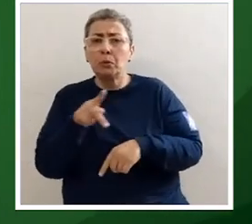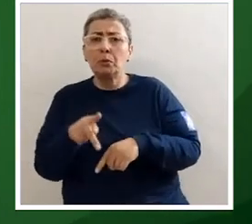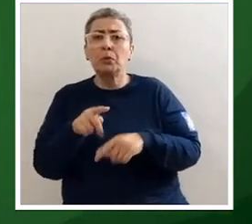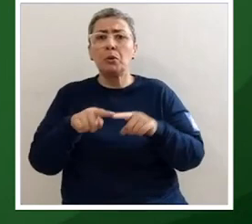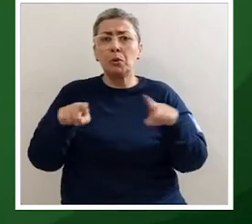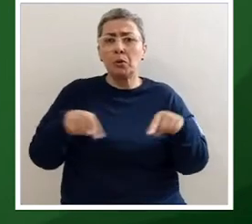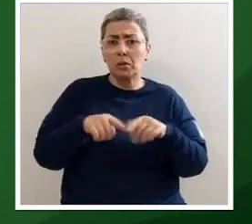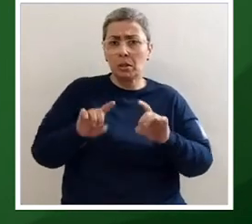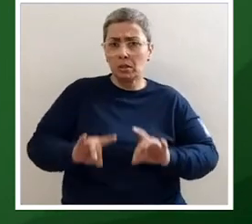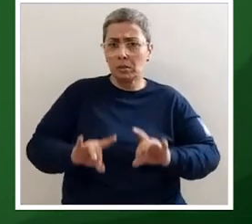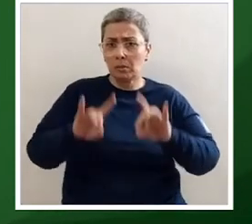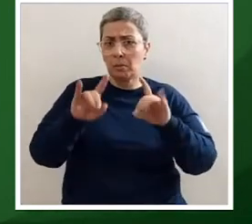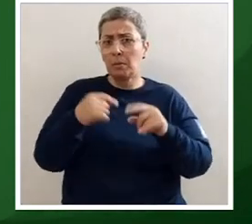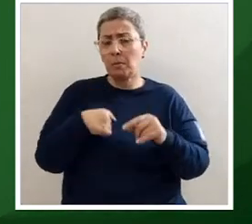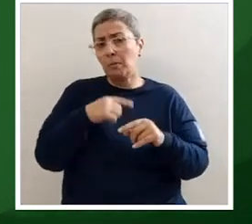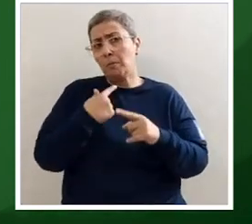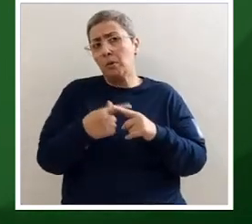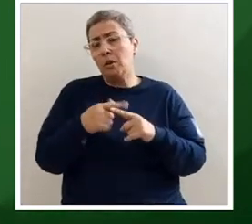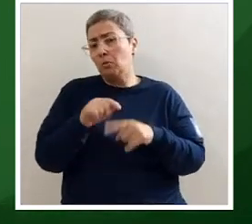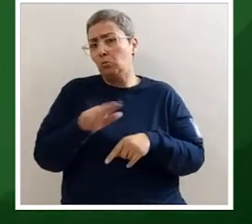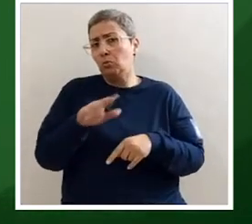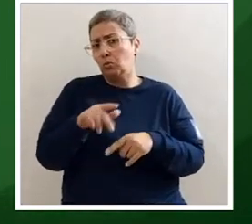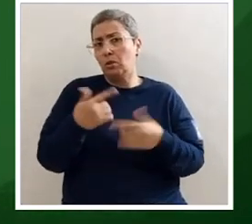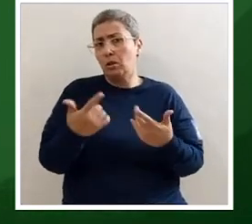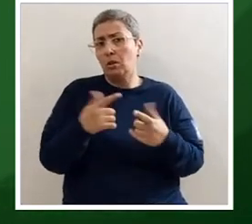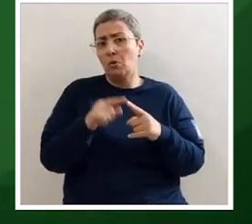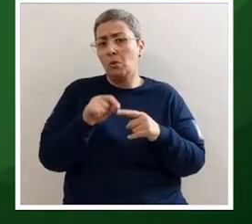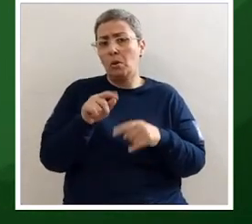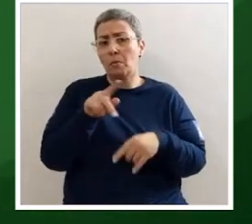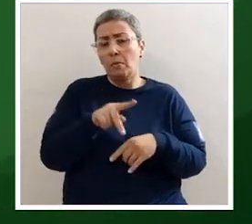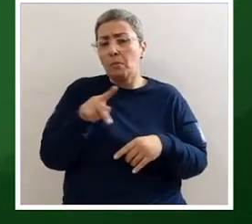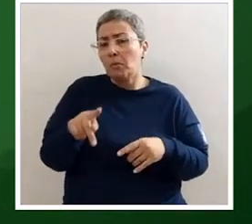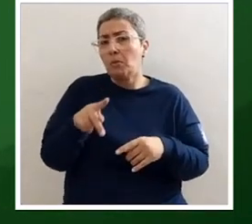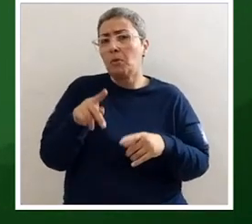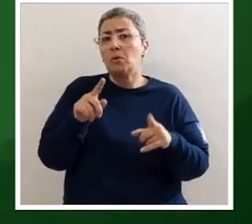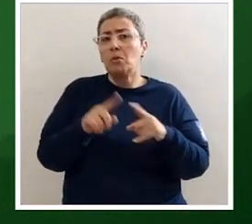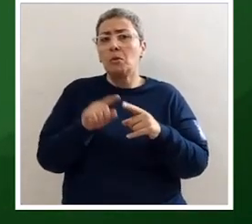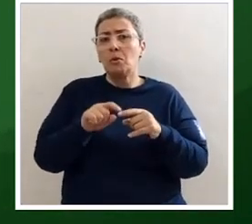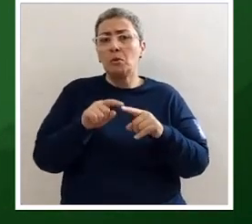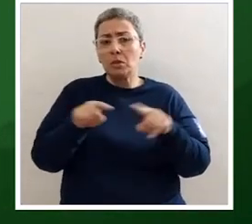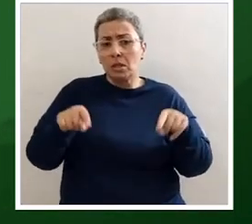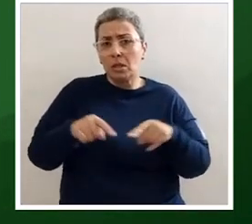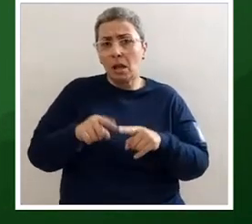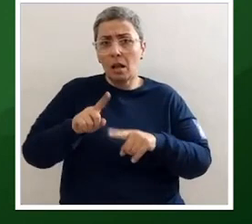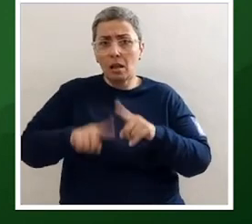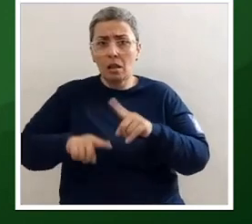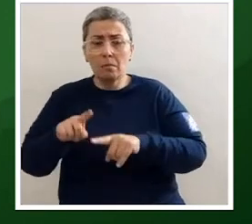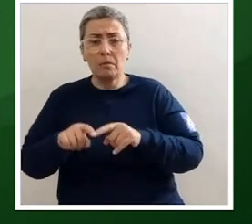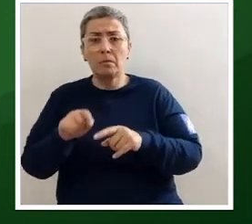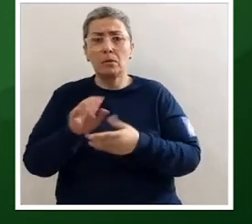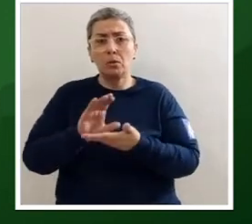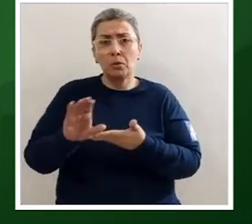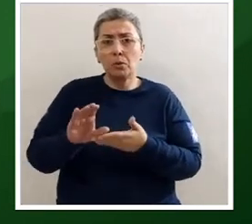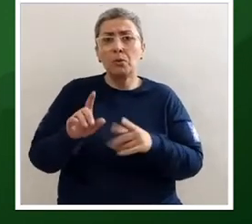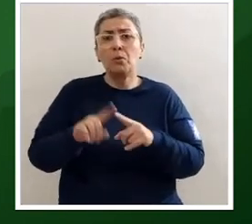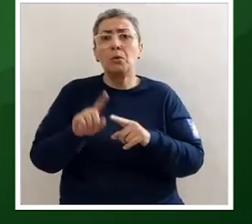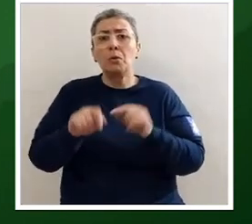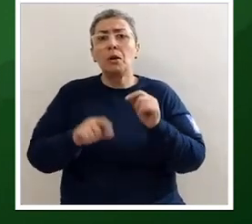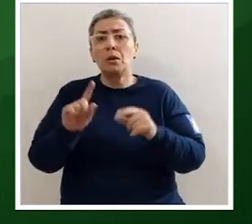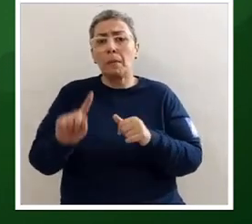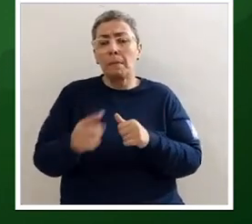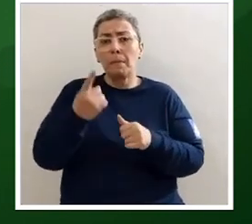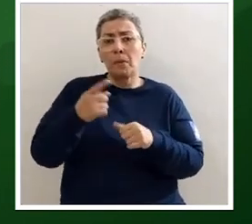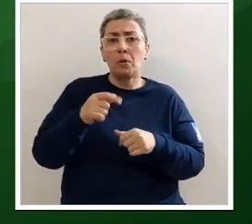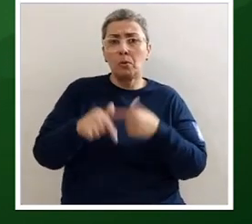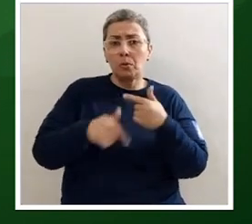da sala especial porque a gente ainda tinha como professores da sala de recurso né nós trabalhamos no primeiro